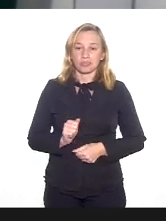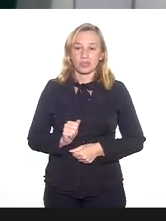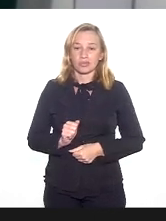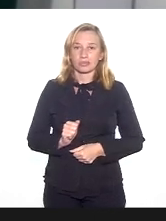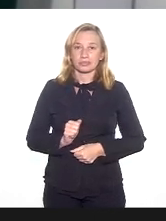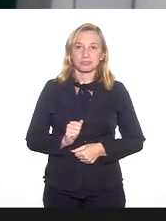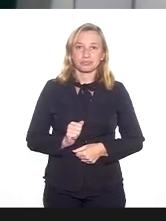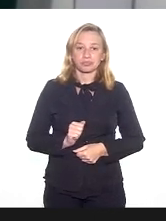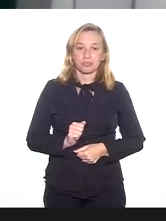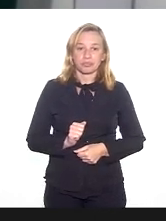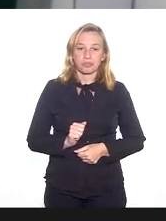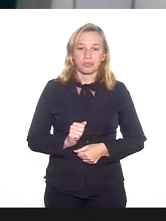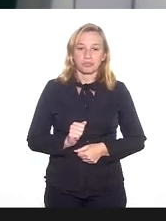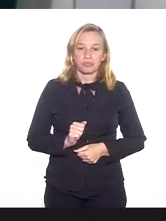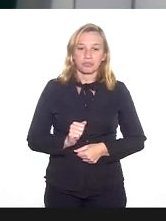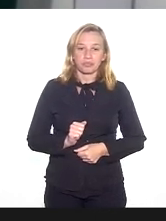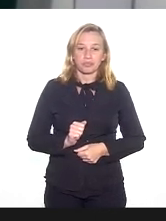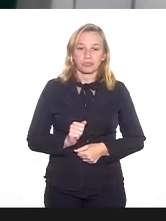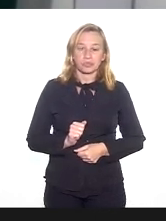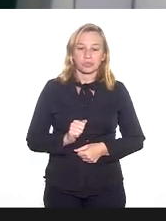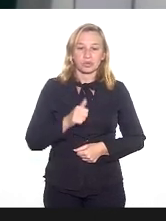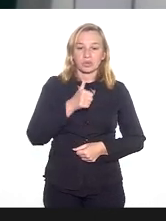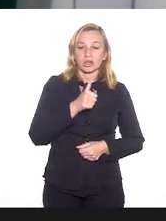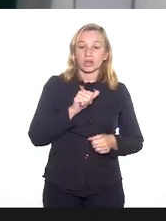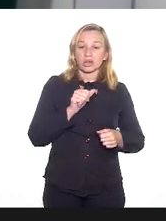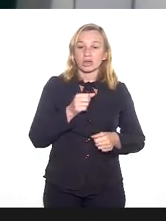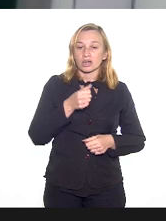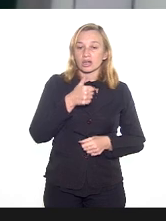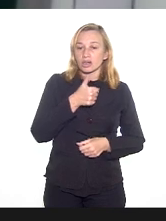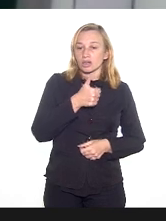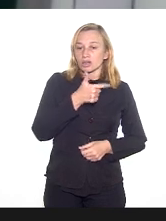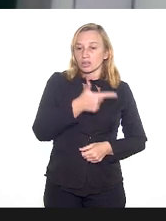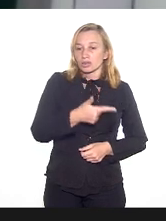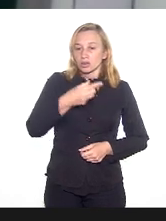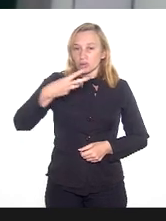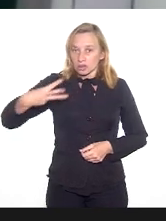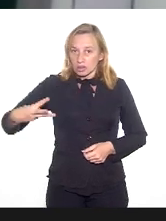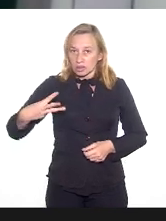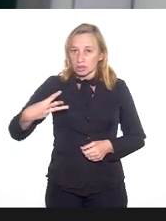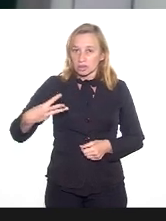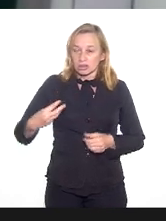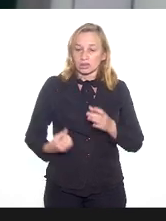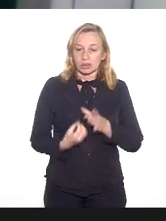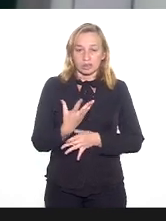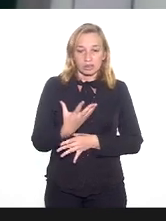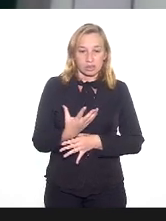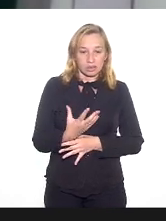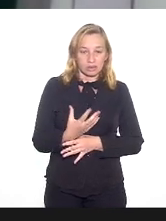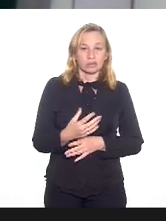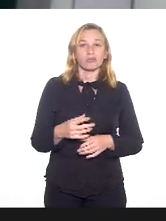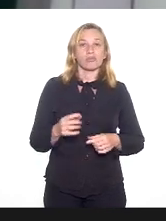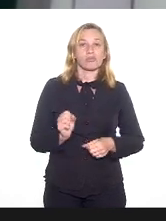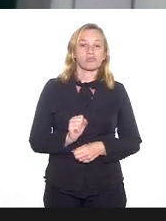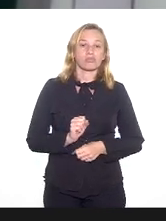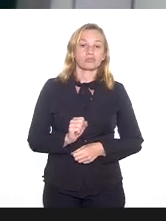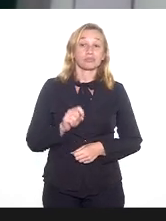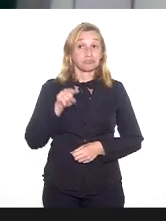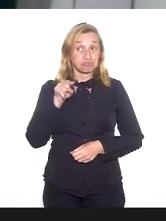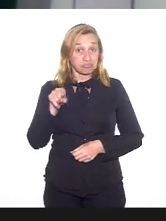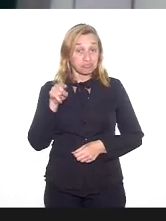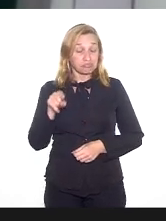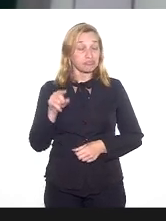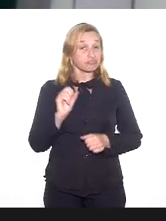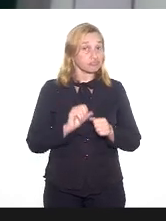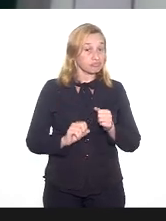quando mesmo as feitas em 2013 com operadores financeiros nacionais, mas, sobretudo, aquelas